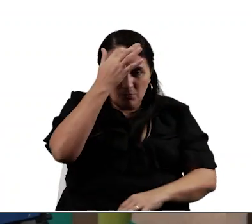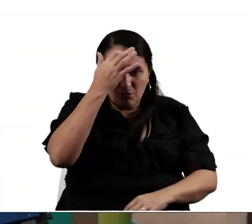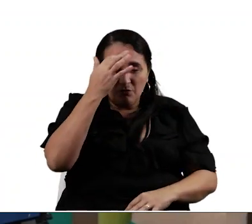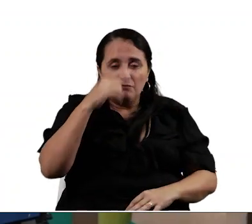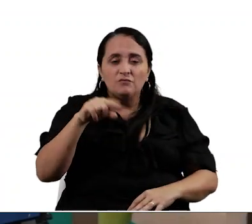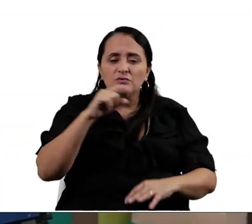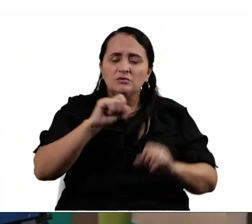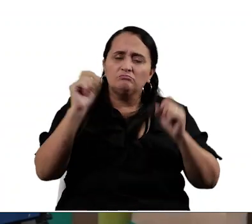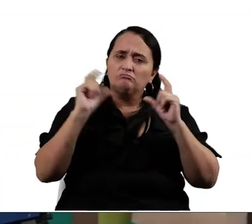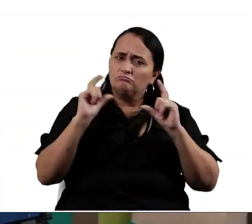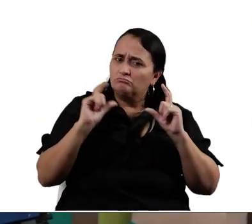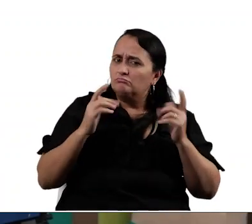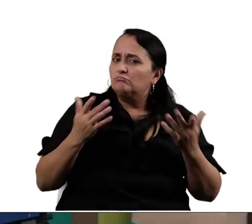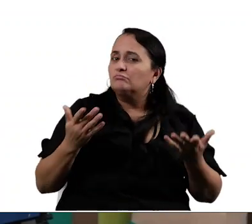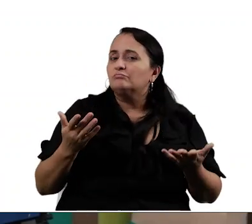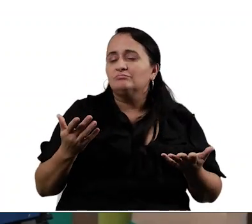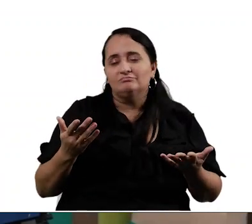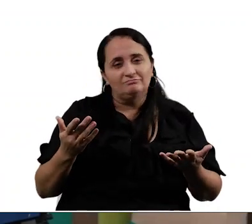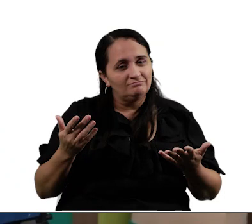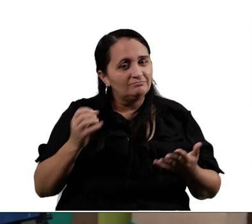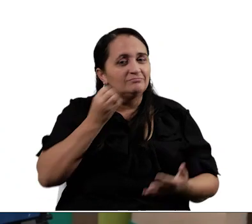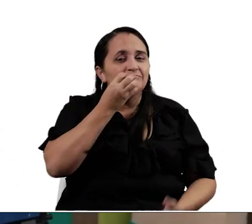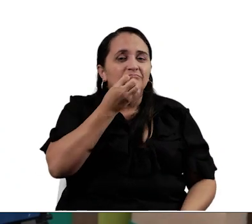história. Muito bem.